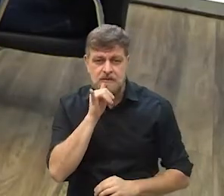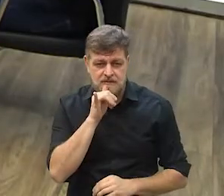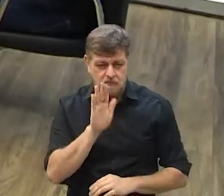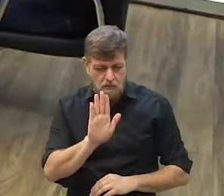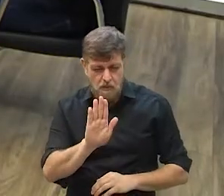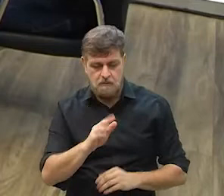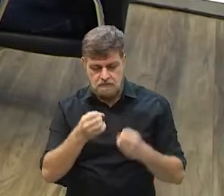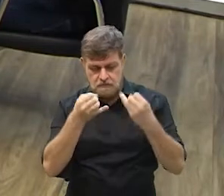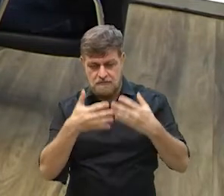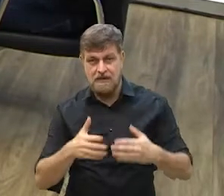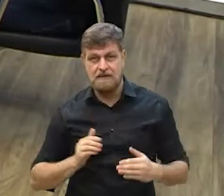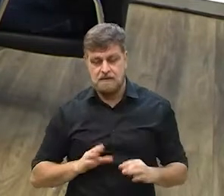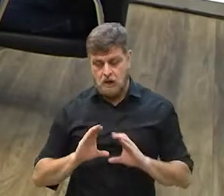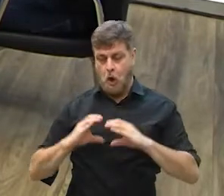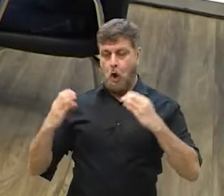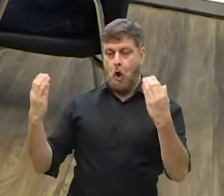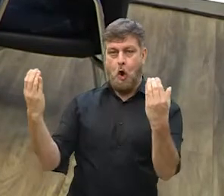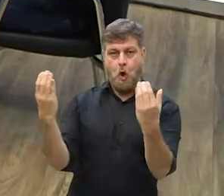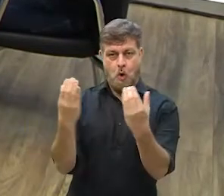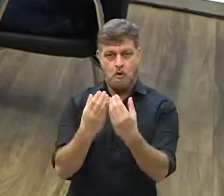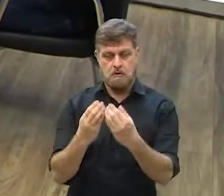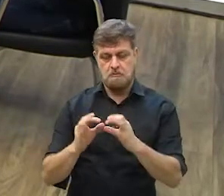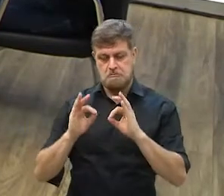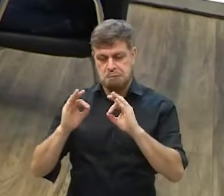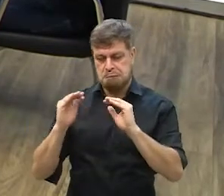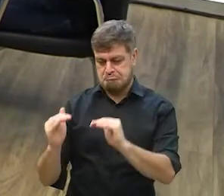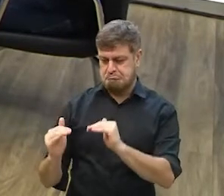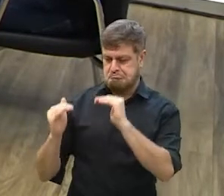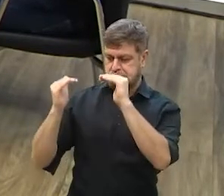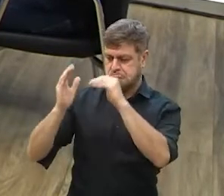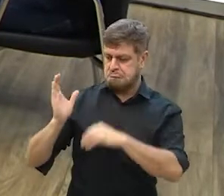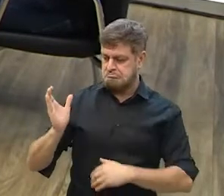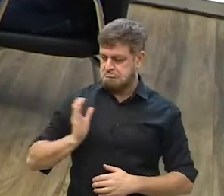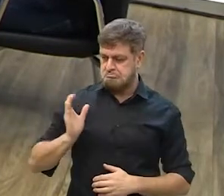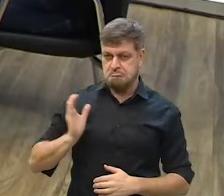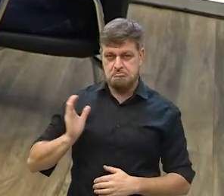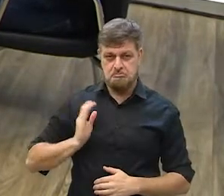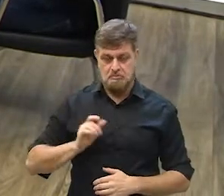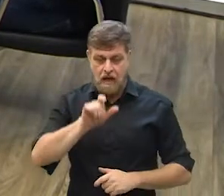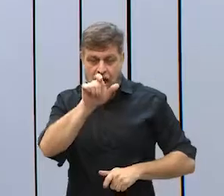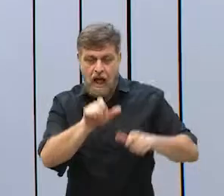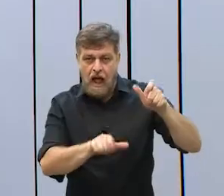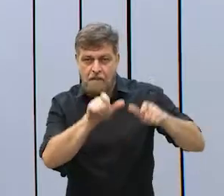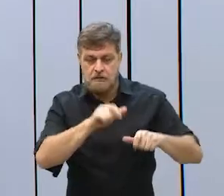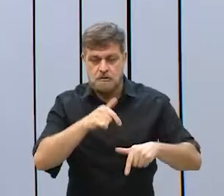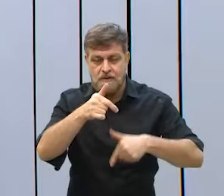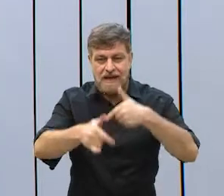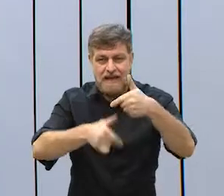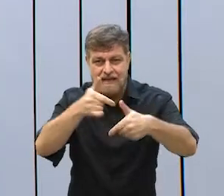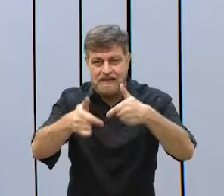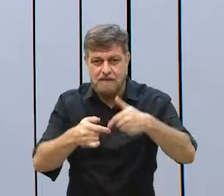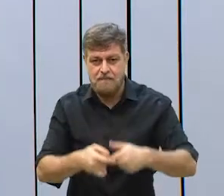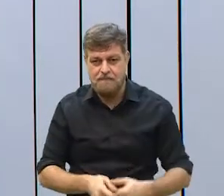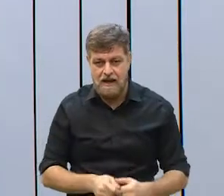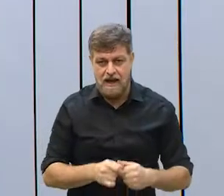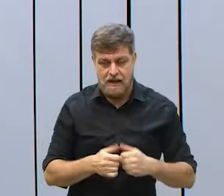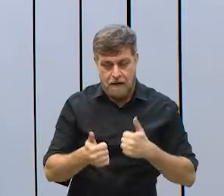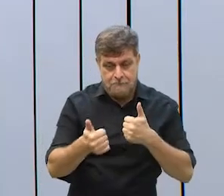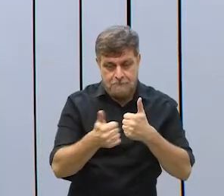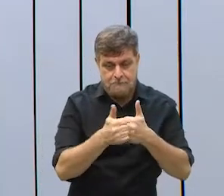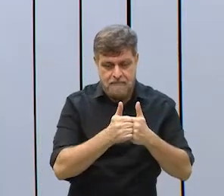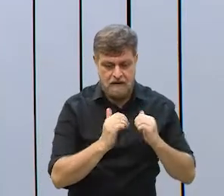ter condomínios ali de médio padrão ou alto, e o próprio pessoal que presta o serviço mora ali na